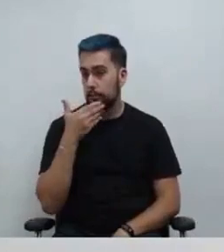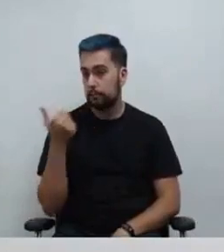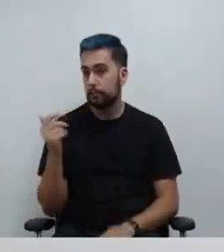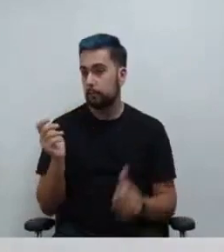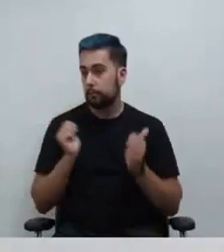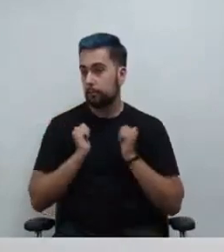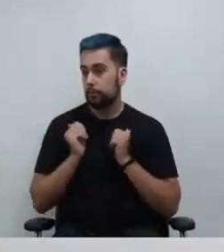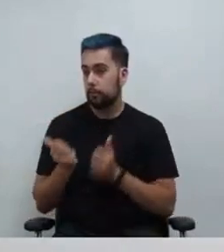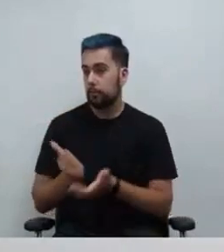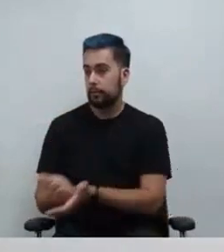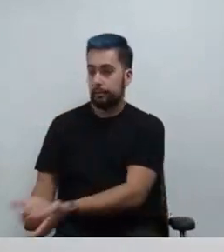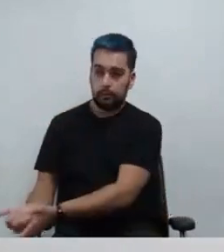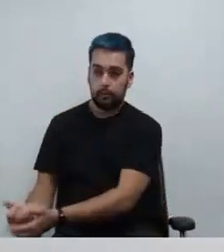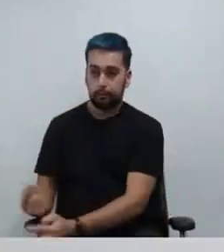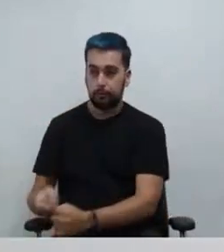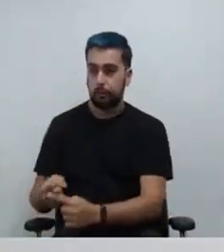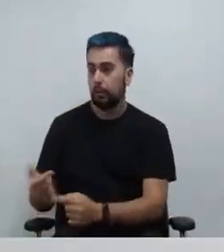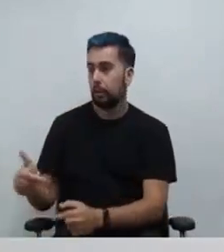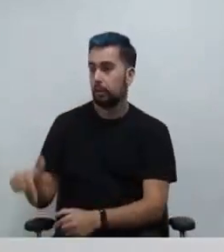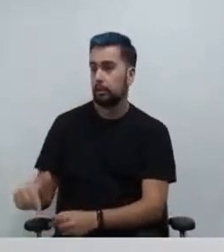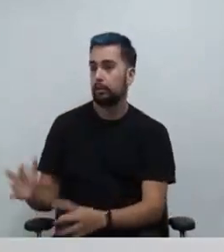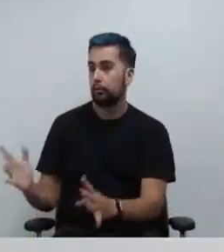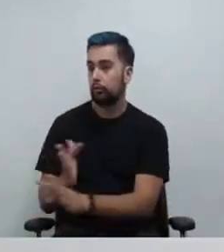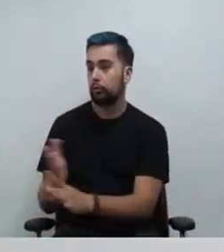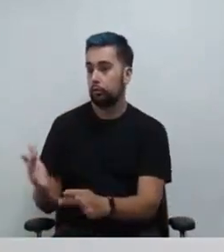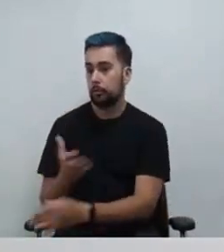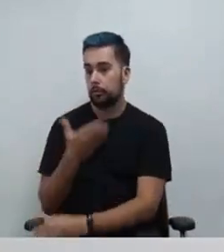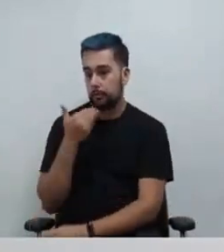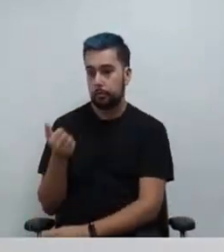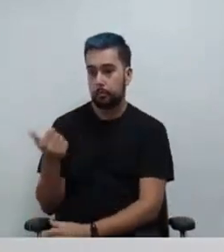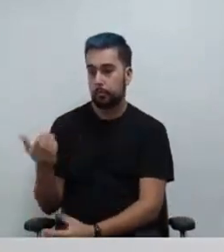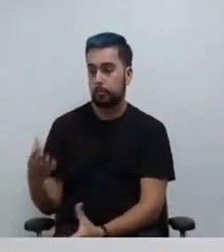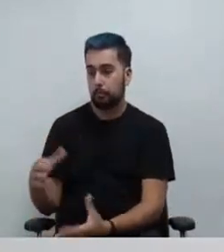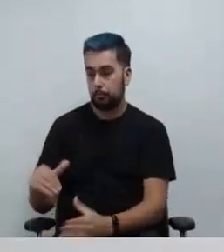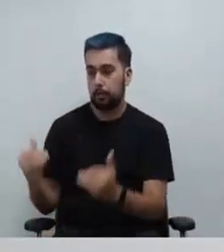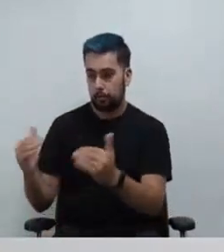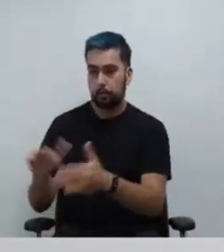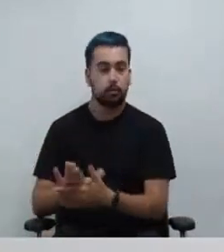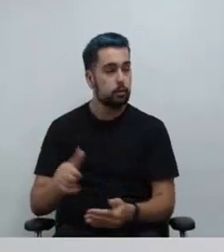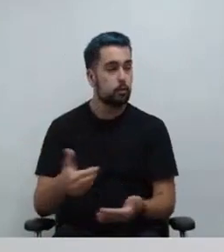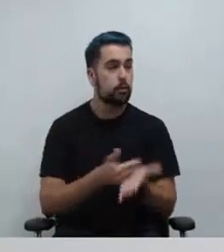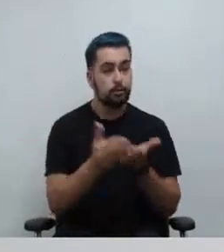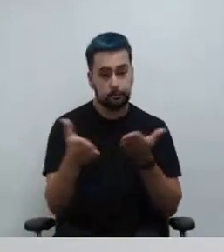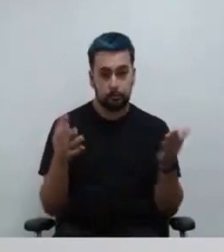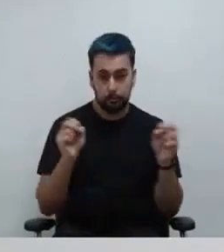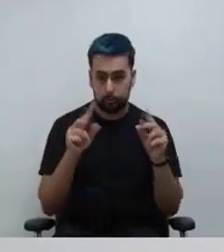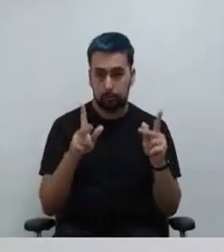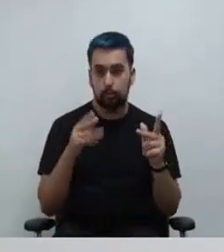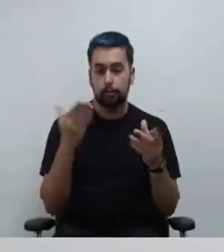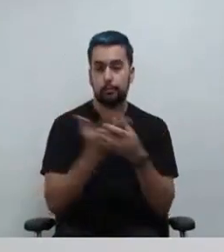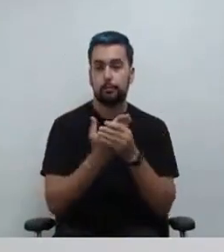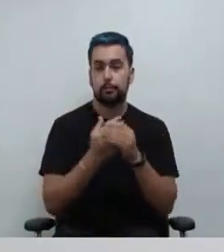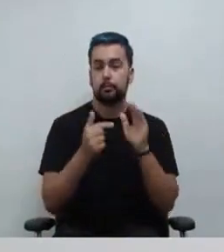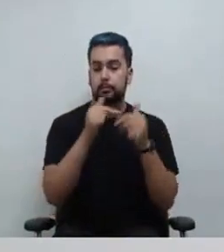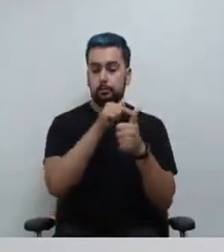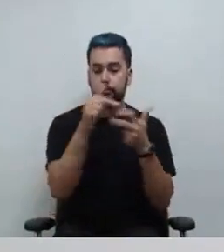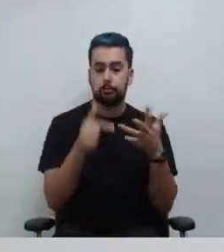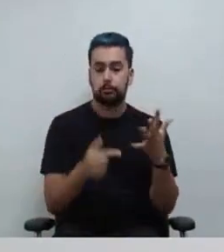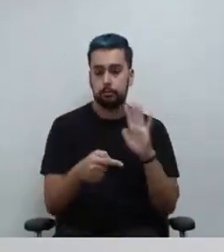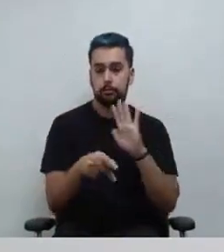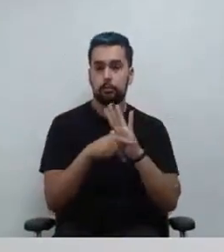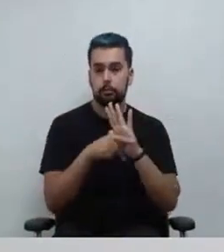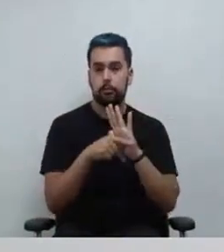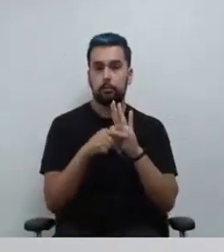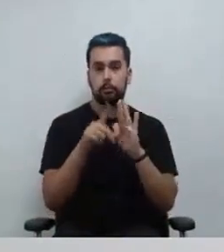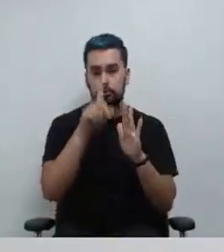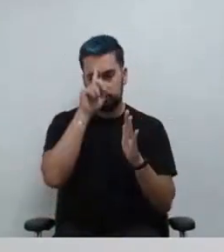Na ordem do dia, então, né? Não é afastamento. Então ok. Então, comecemos então agora com os processos indicados aqui na